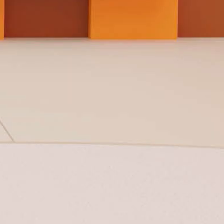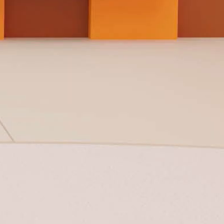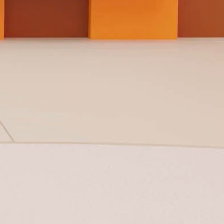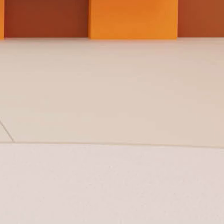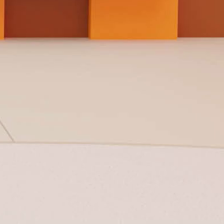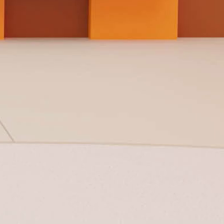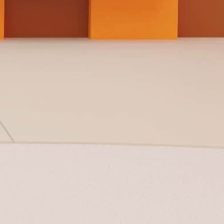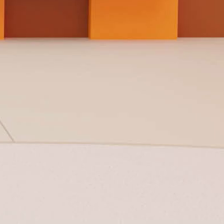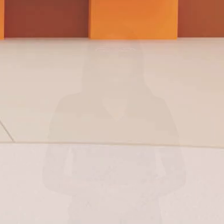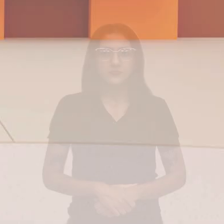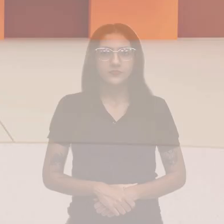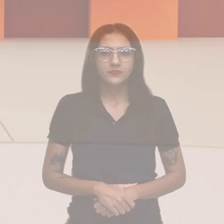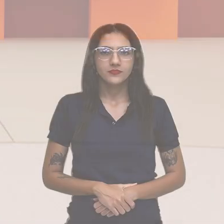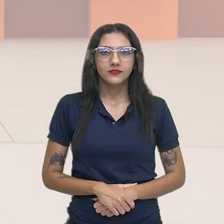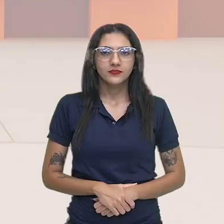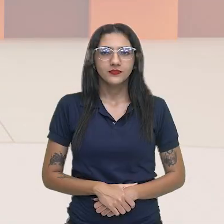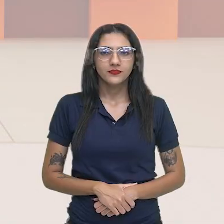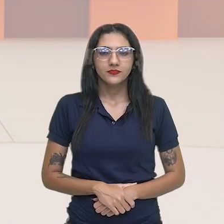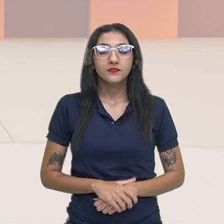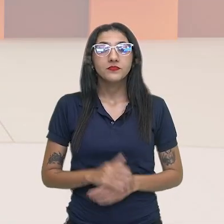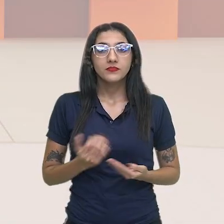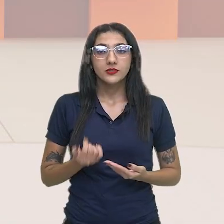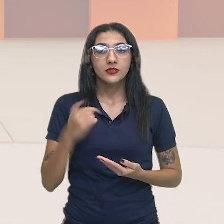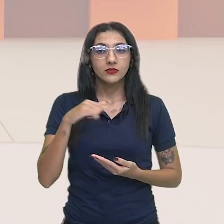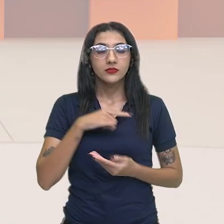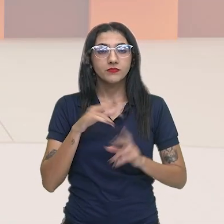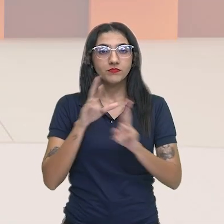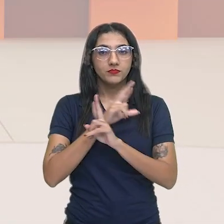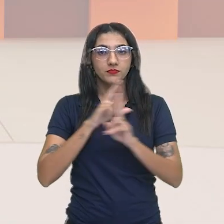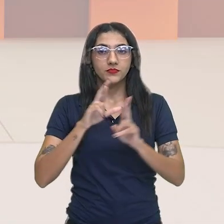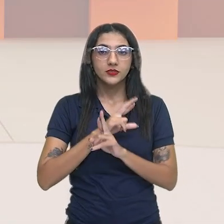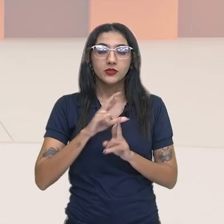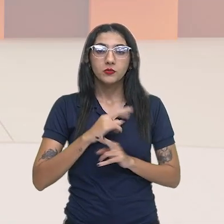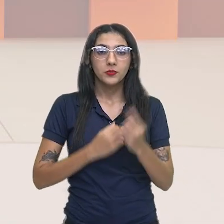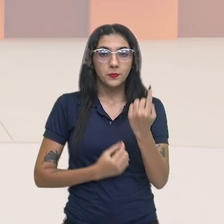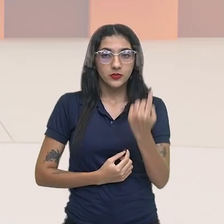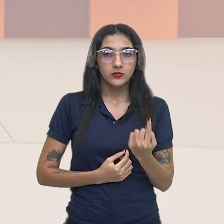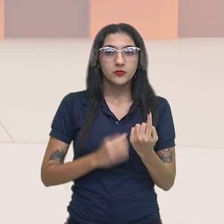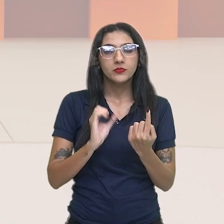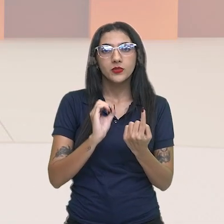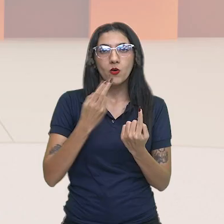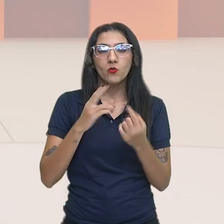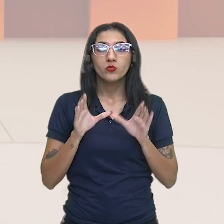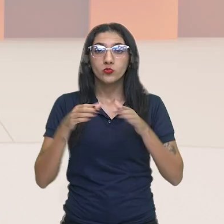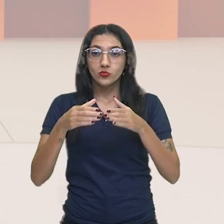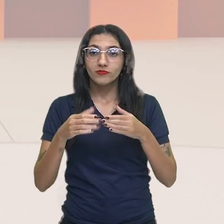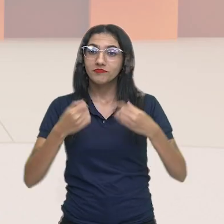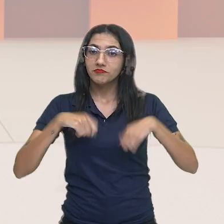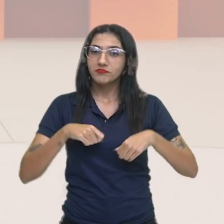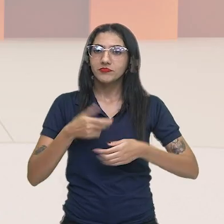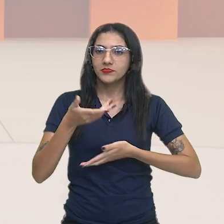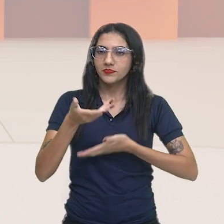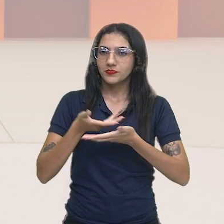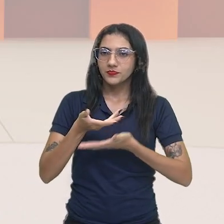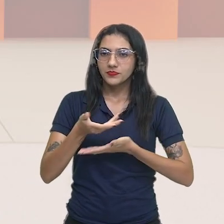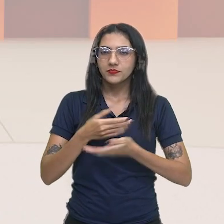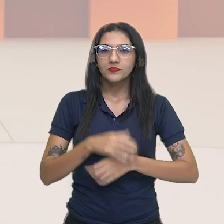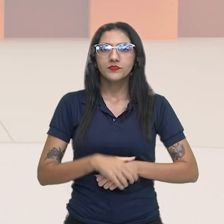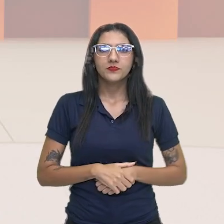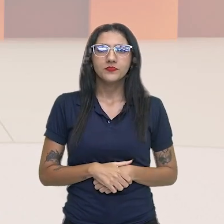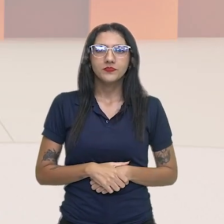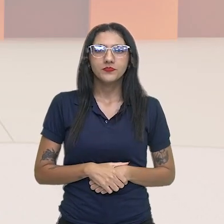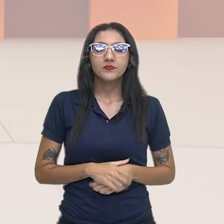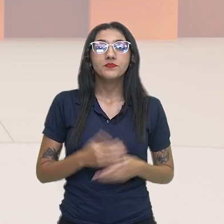tem dos indivíduos ou dos grupos, né? Você vai, então, interagir. Segundo o